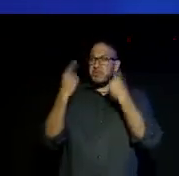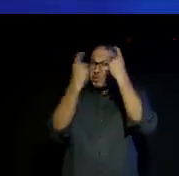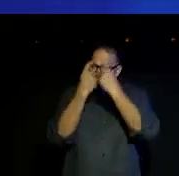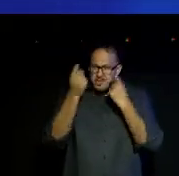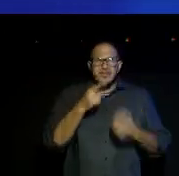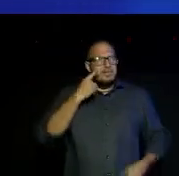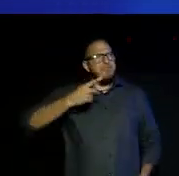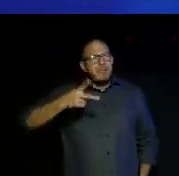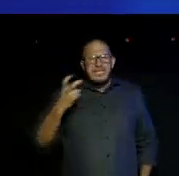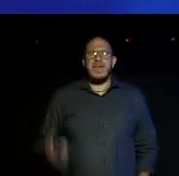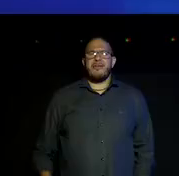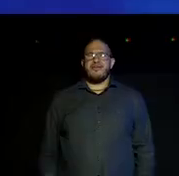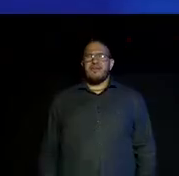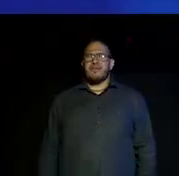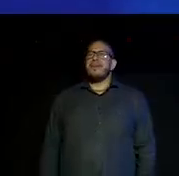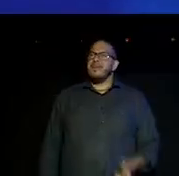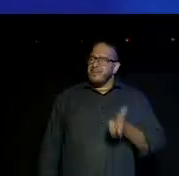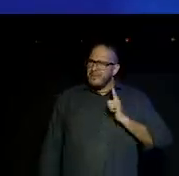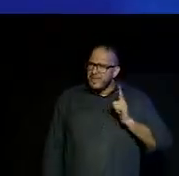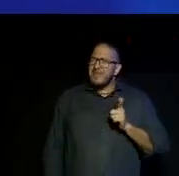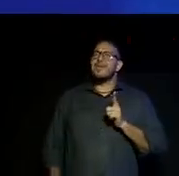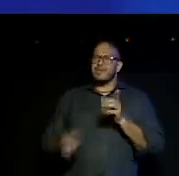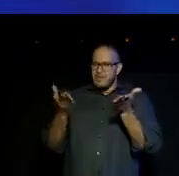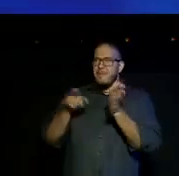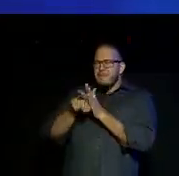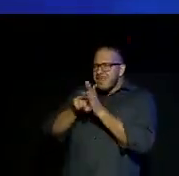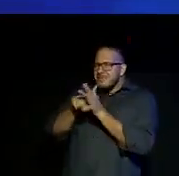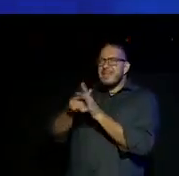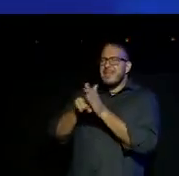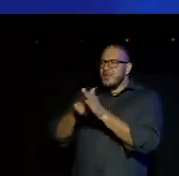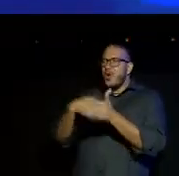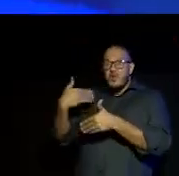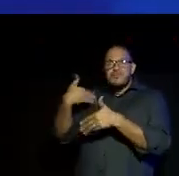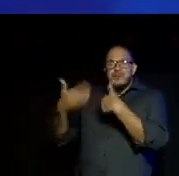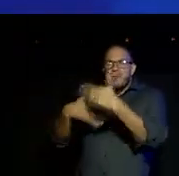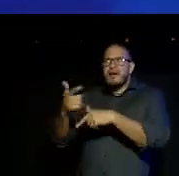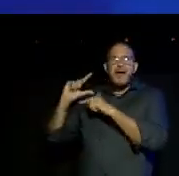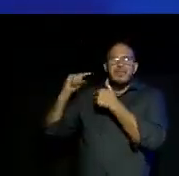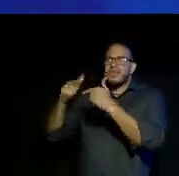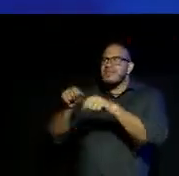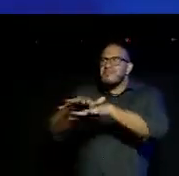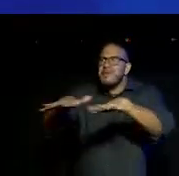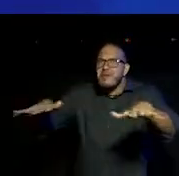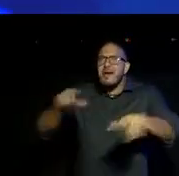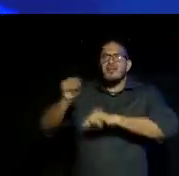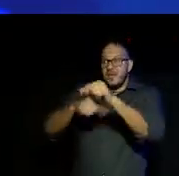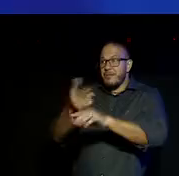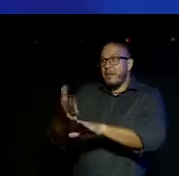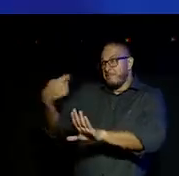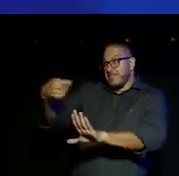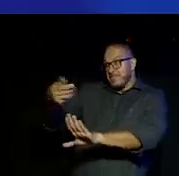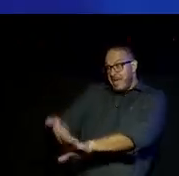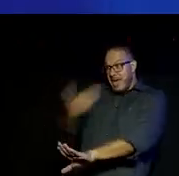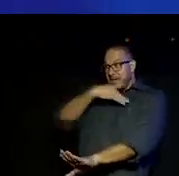com vestir. Você percebe que existe uma pesquisa de tendências de massa que sabe o que você necessita antes de